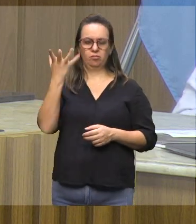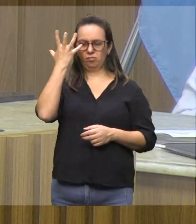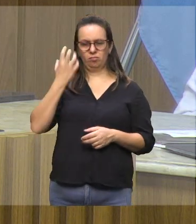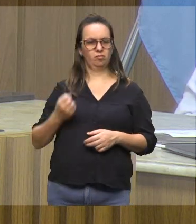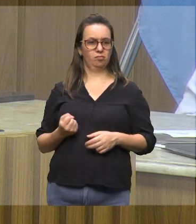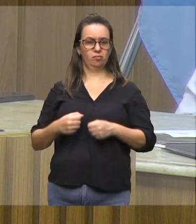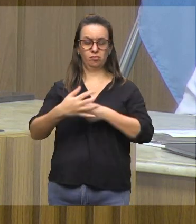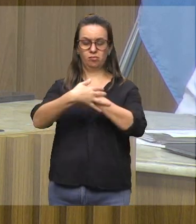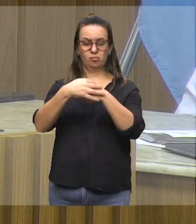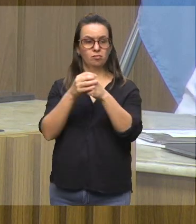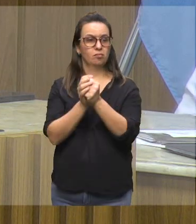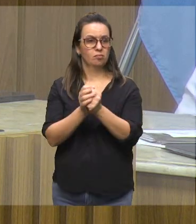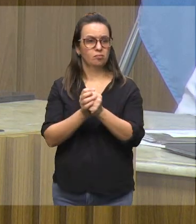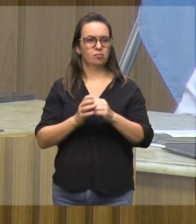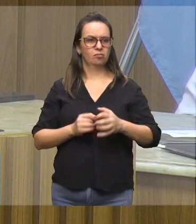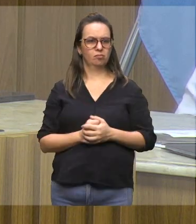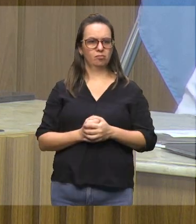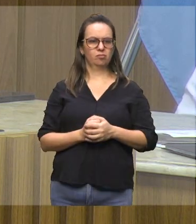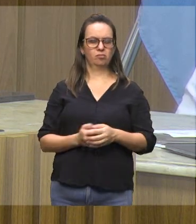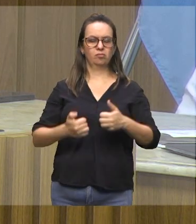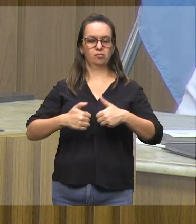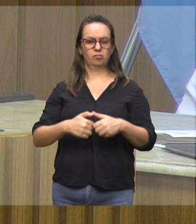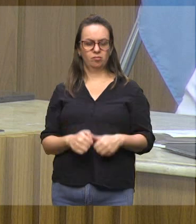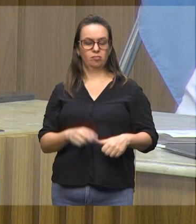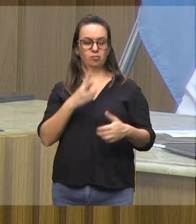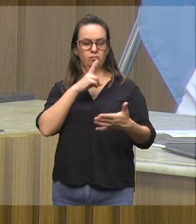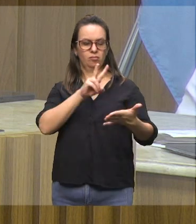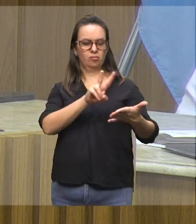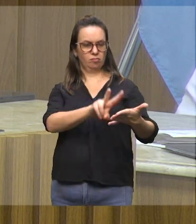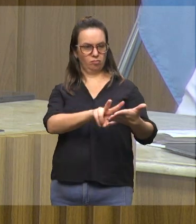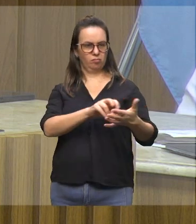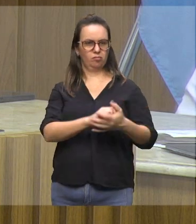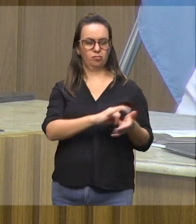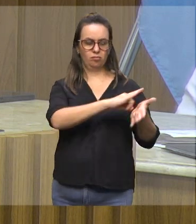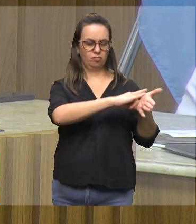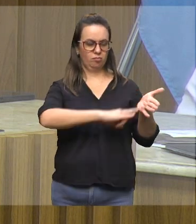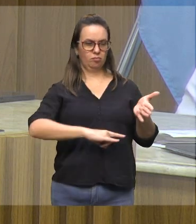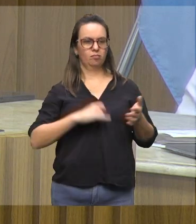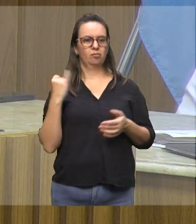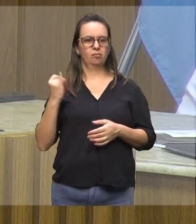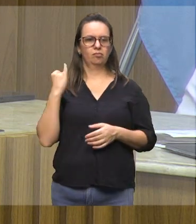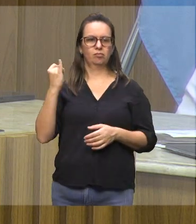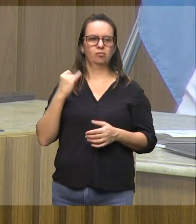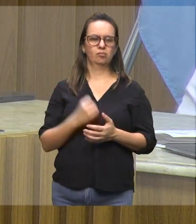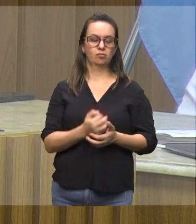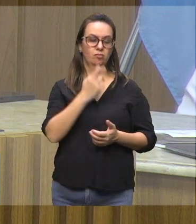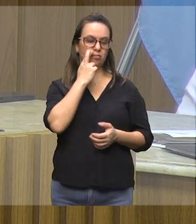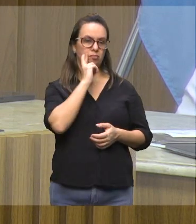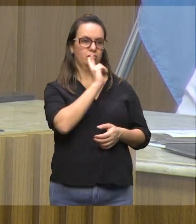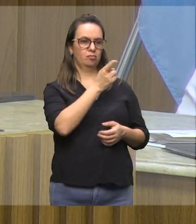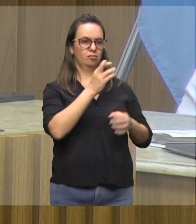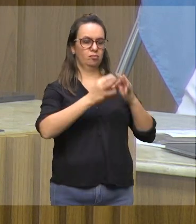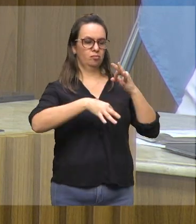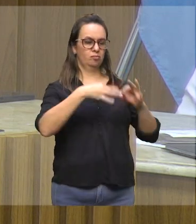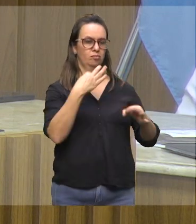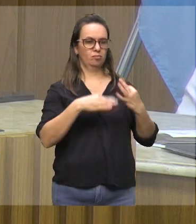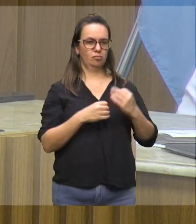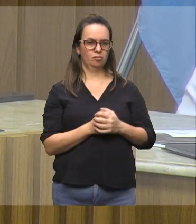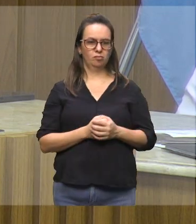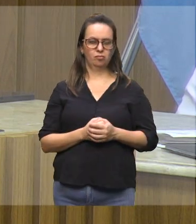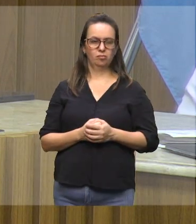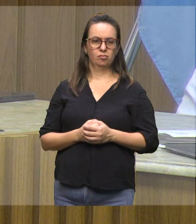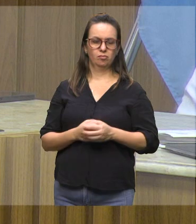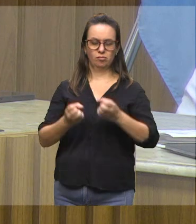aos conselheiros um acesso ao documento tão fundamental. O argumento foi de que os conselheiros estão julgando agora as contas de